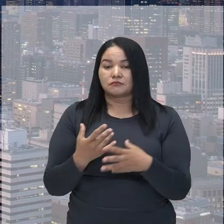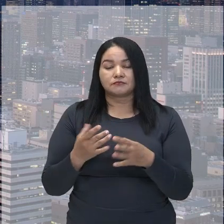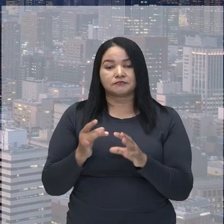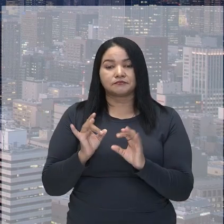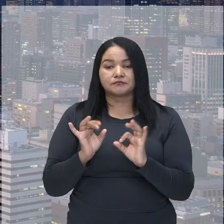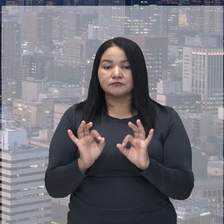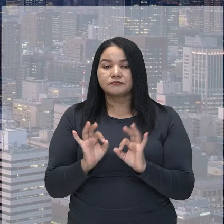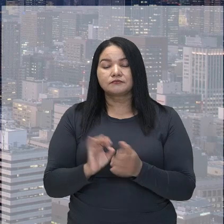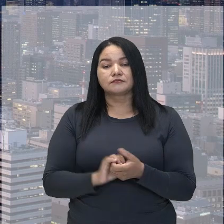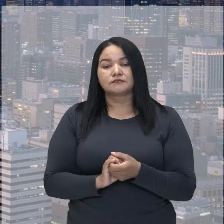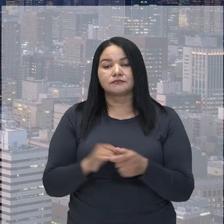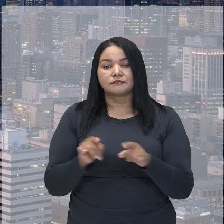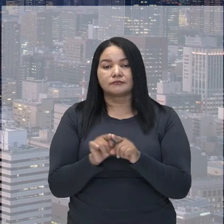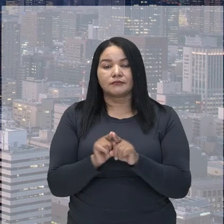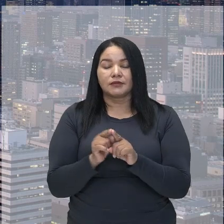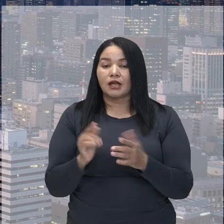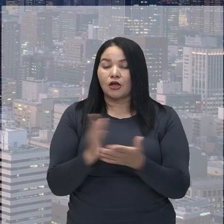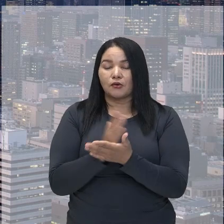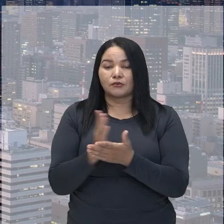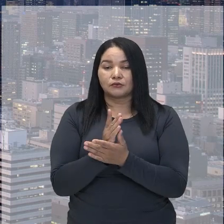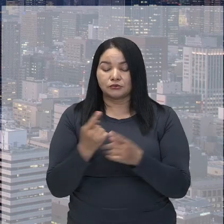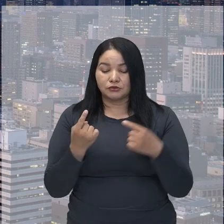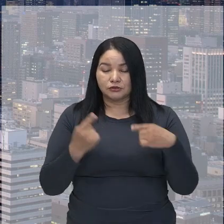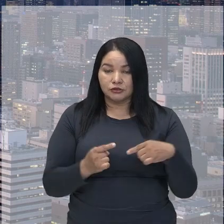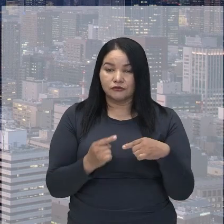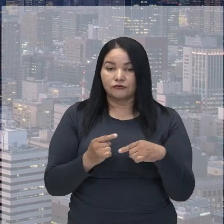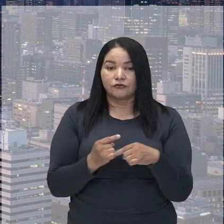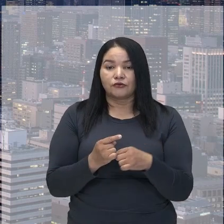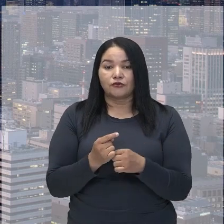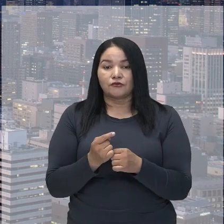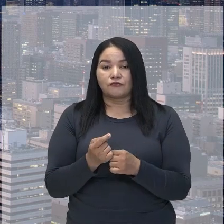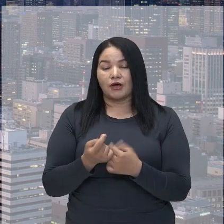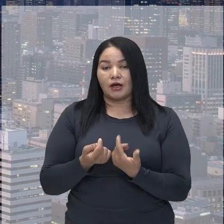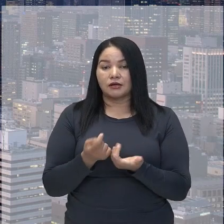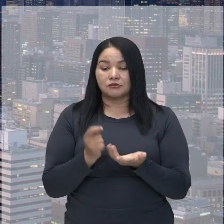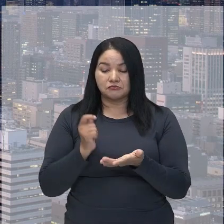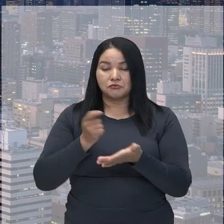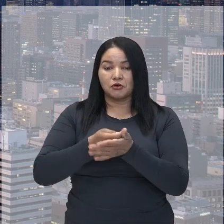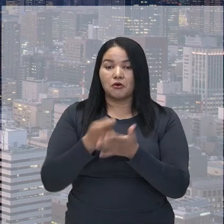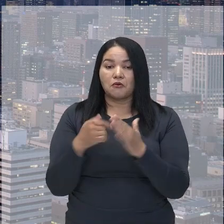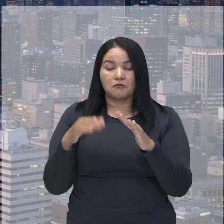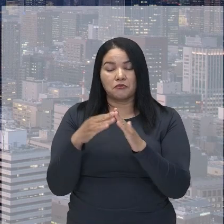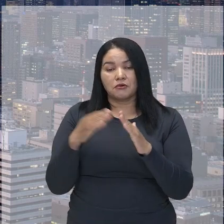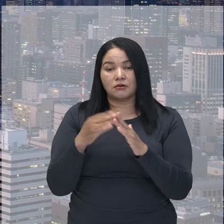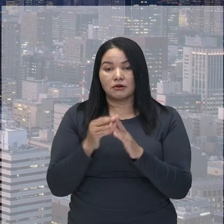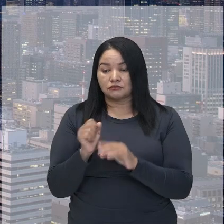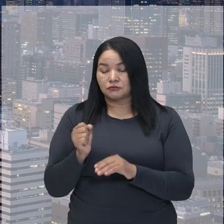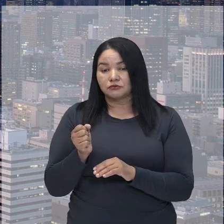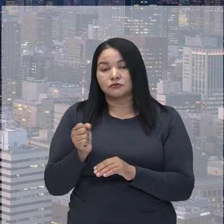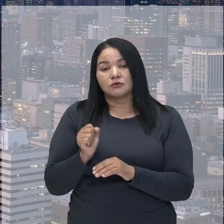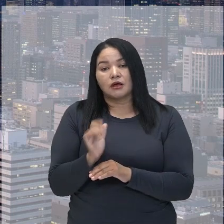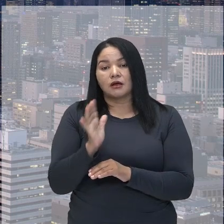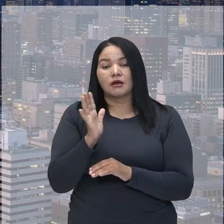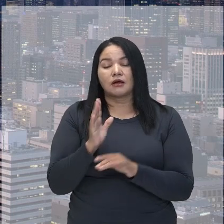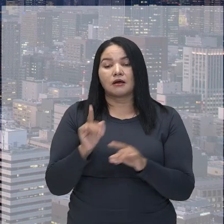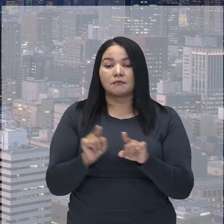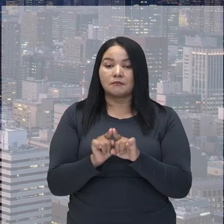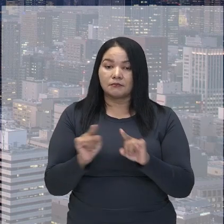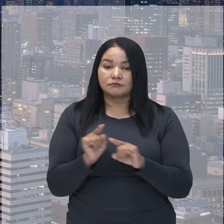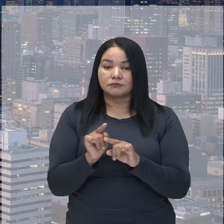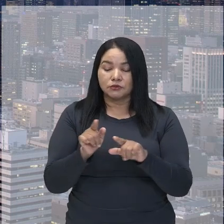acabam surgindo, né, como o custo elevado de moradia e o espaço bem limitado, tá, gente?